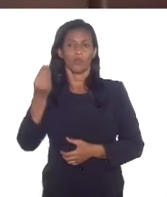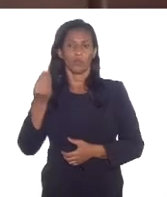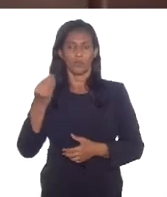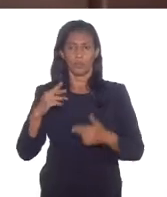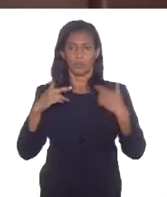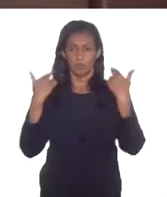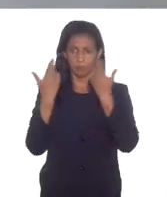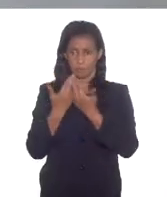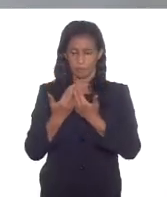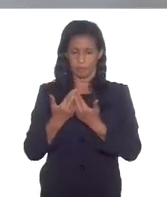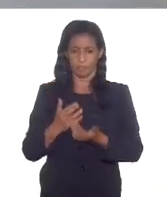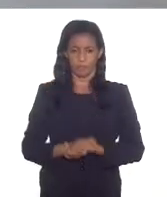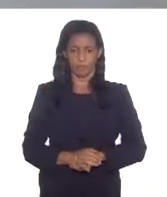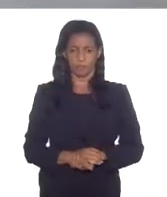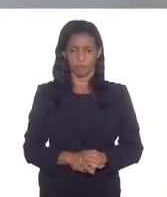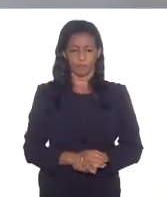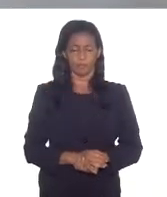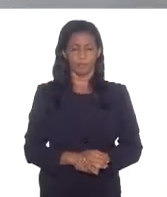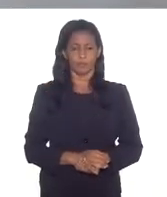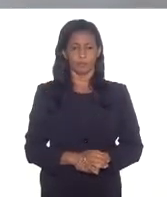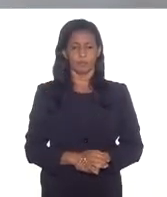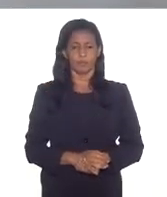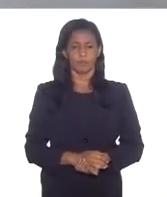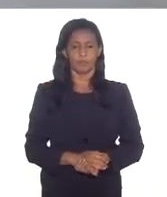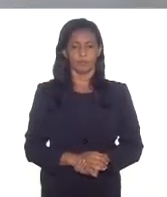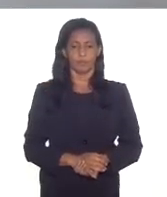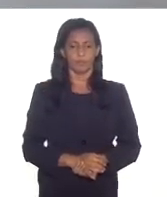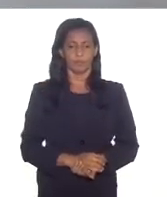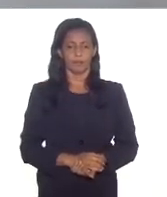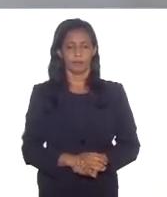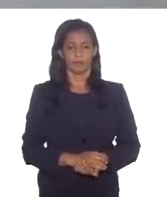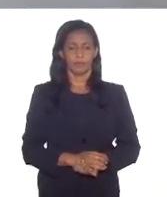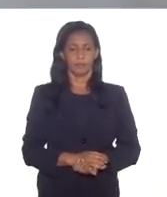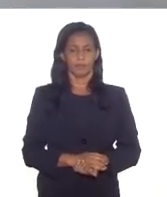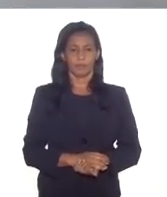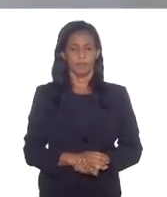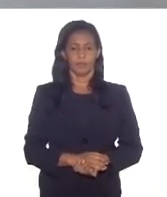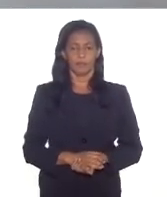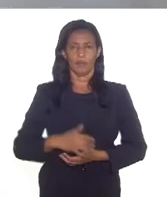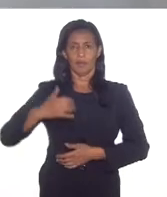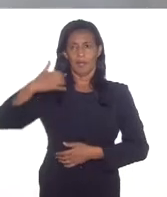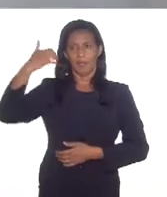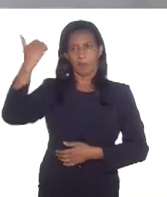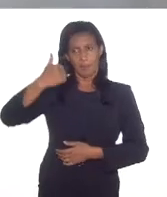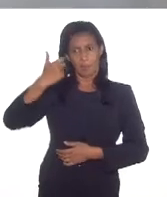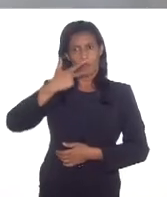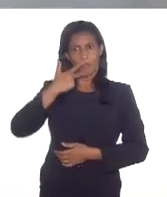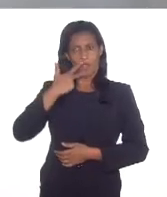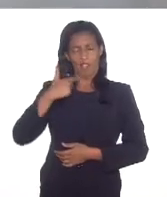presidente. Bem, primeiro dizer que eu faço parte com honra desse